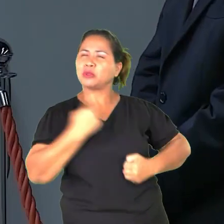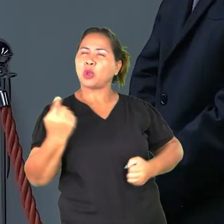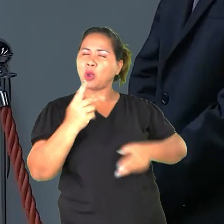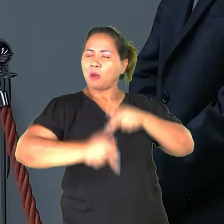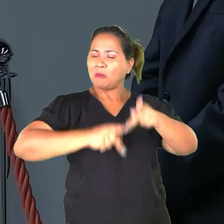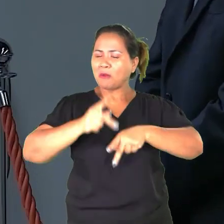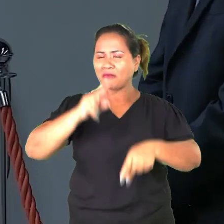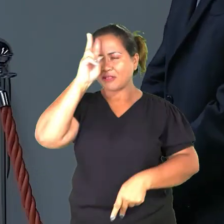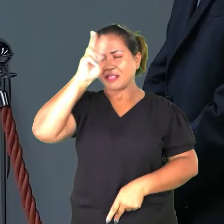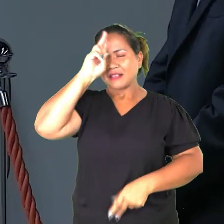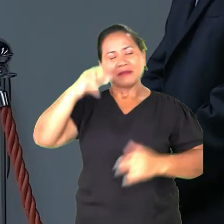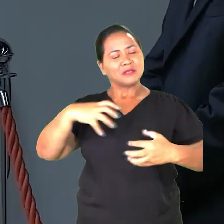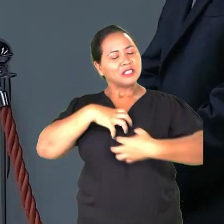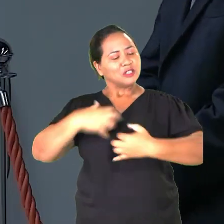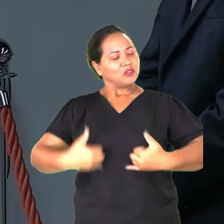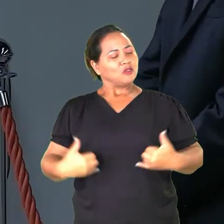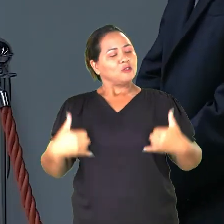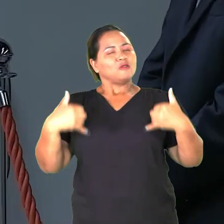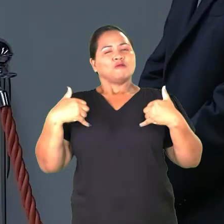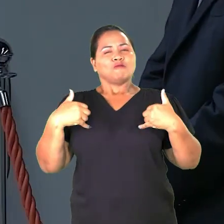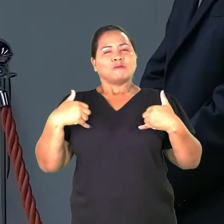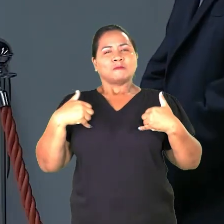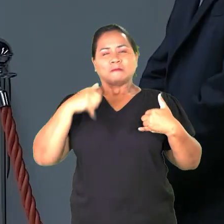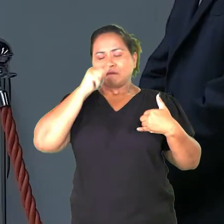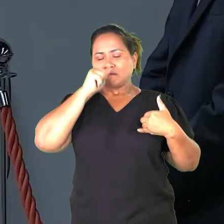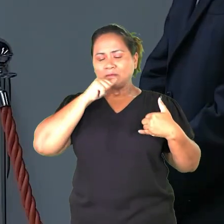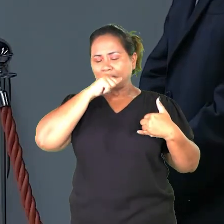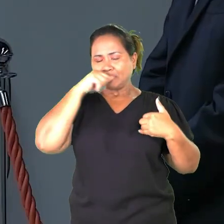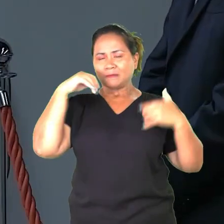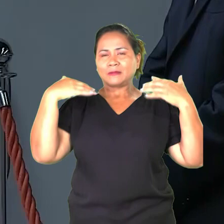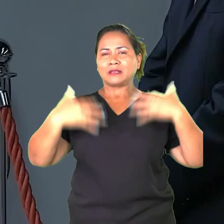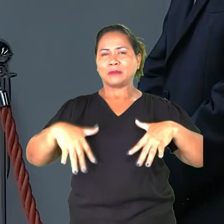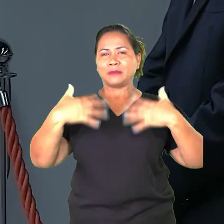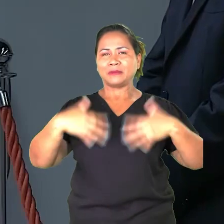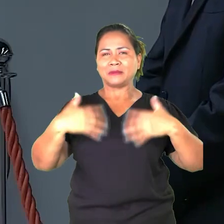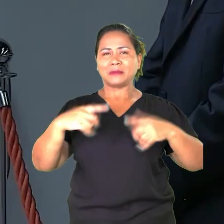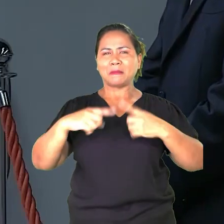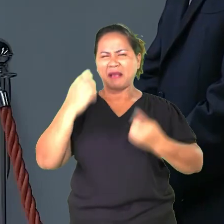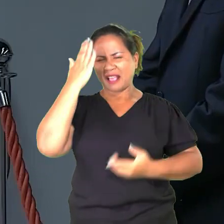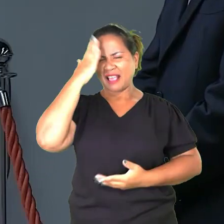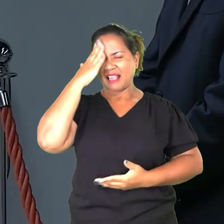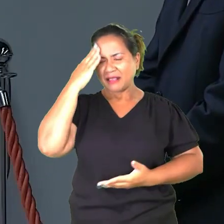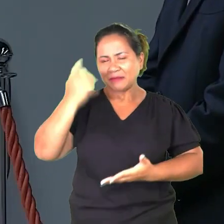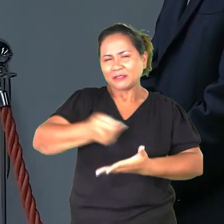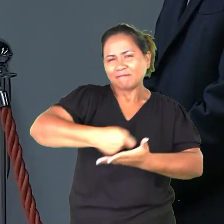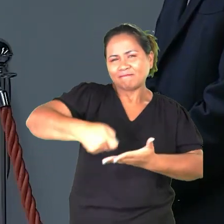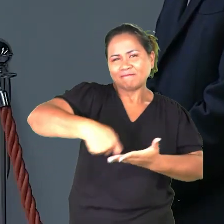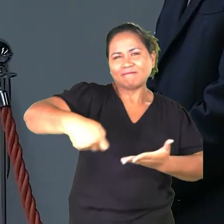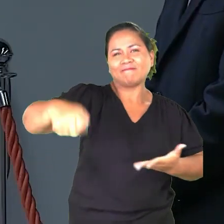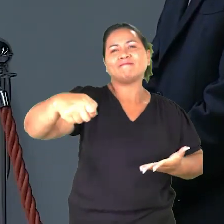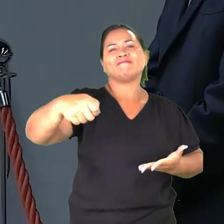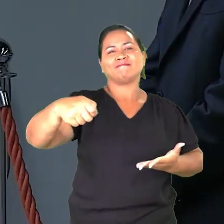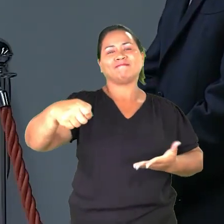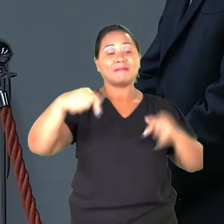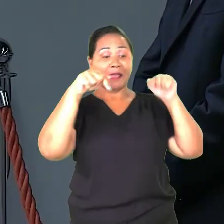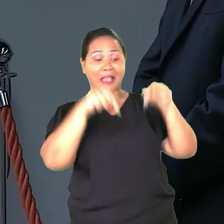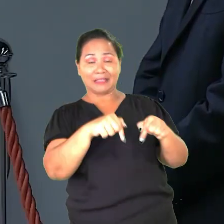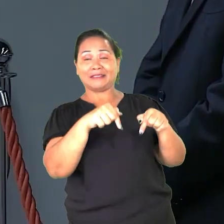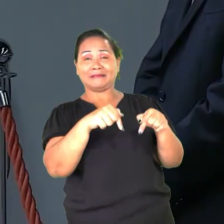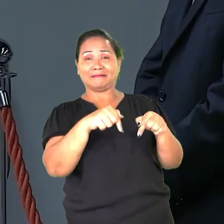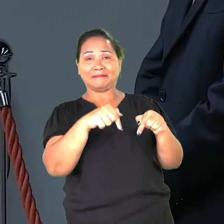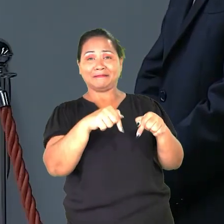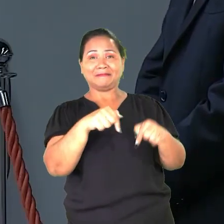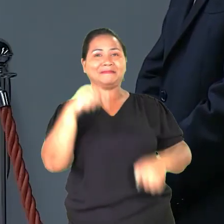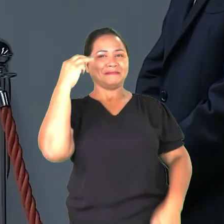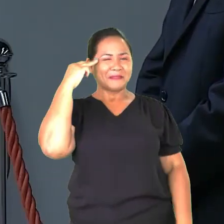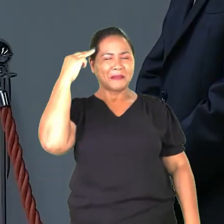da mocidade que um dia escreveu com sangue e alma a epopeia da lei naquele 9 de julho. Neste centro